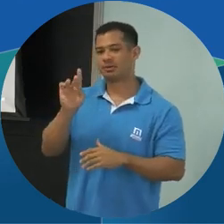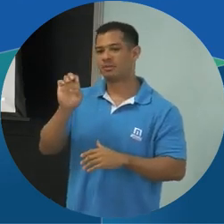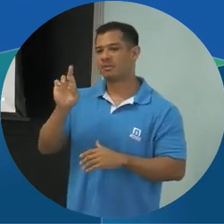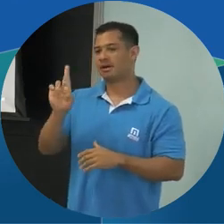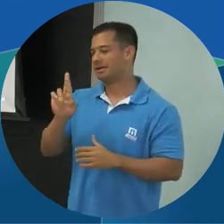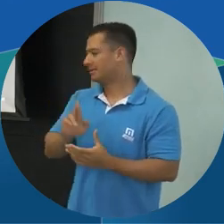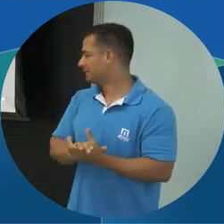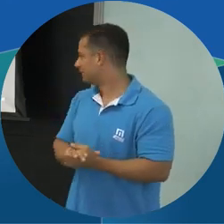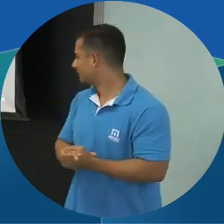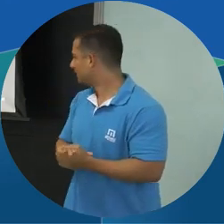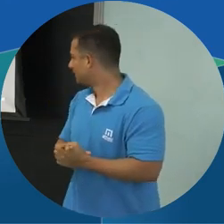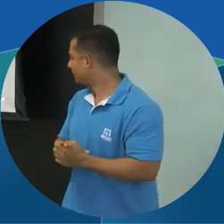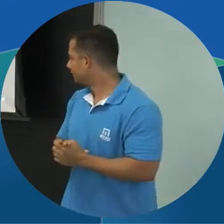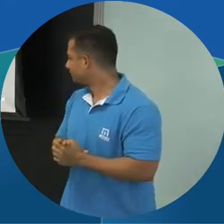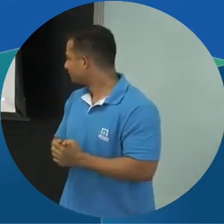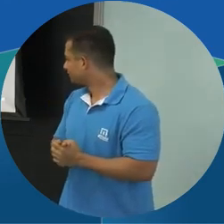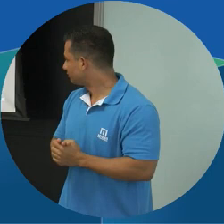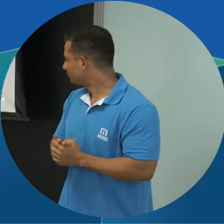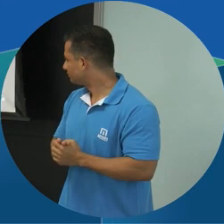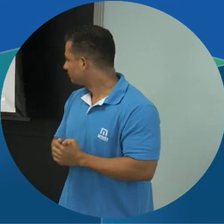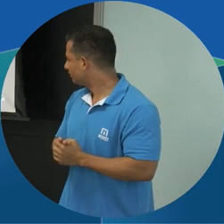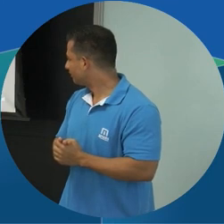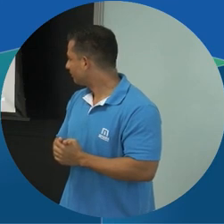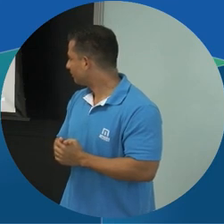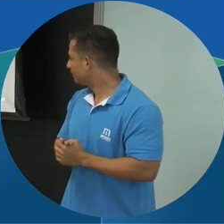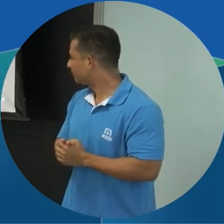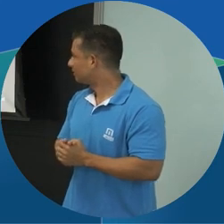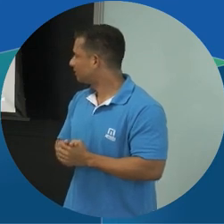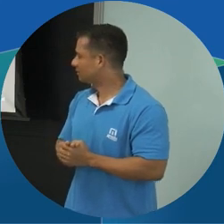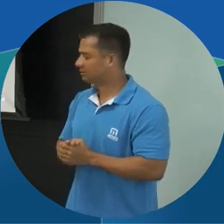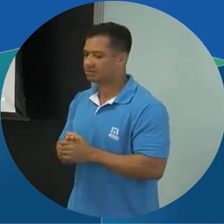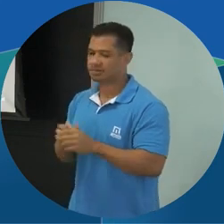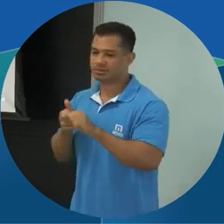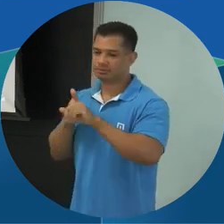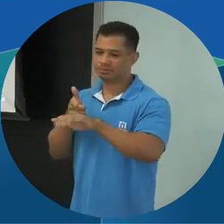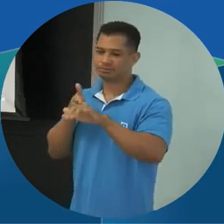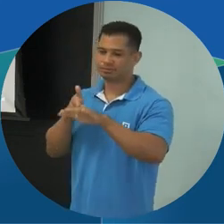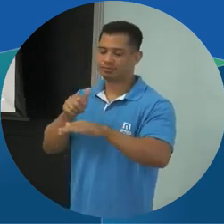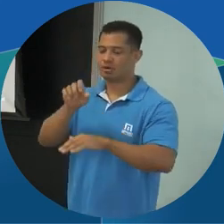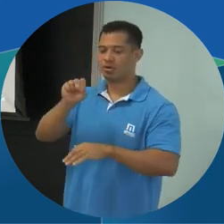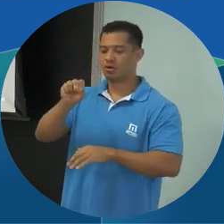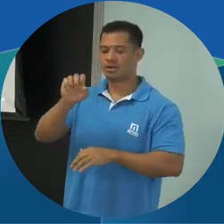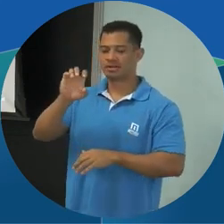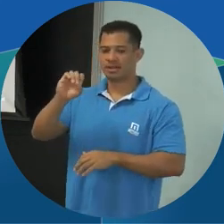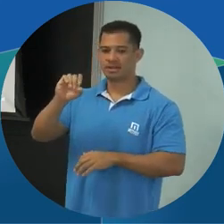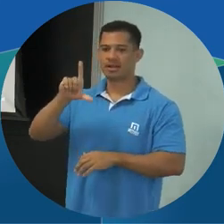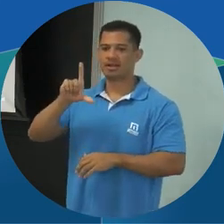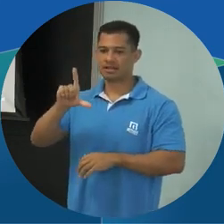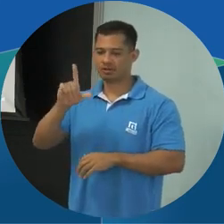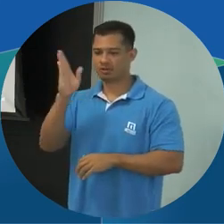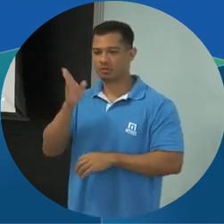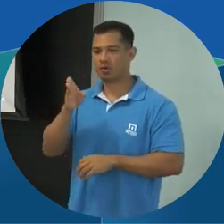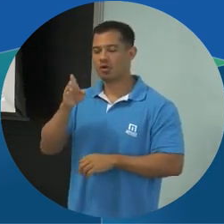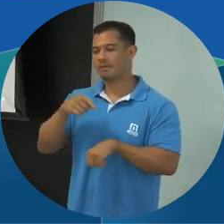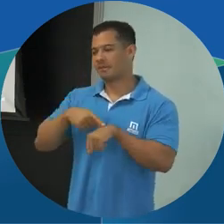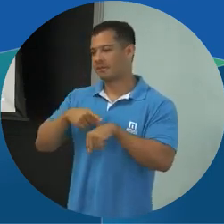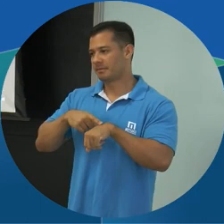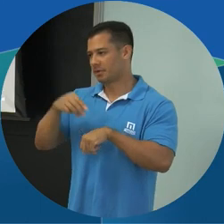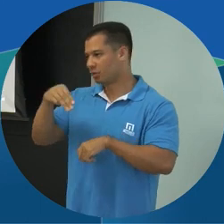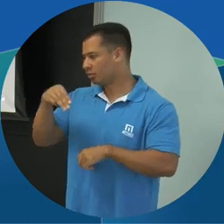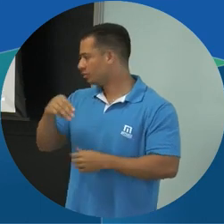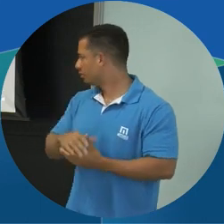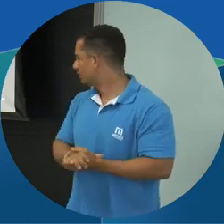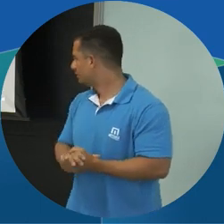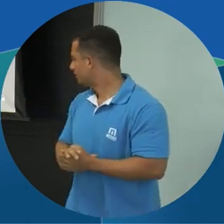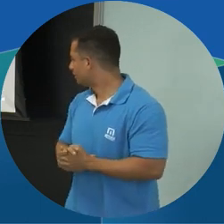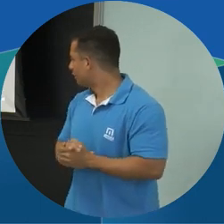pressão. Uma vazão, ele trabalha com vazões máximas de até 80 litros por minuto, força de recuo